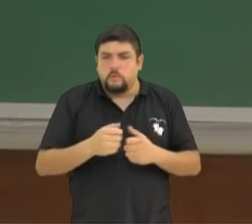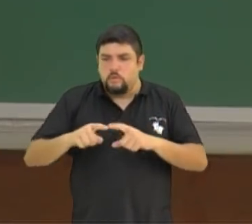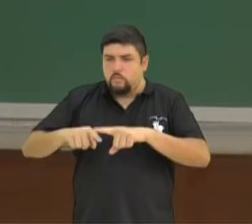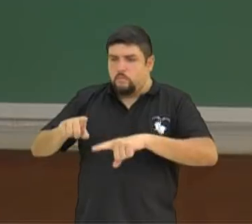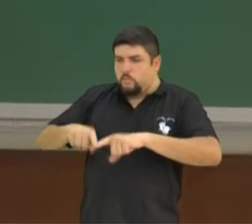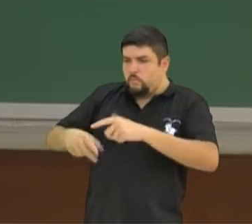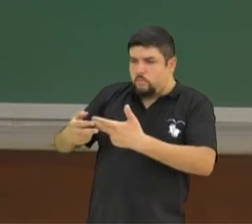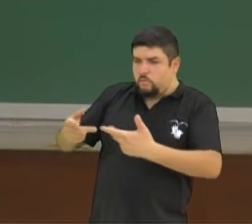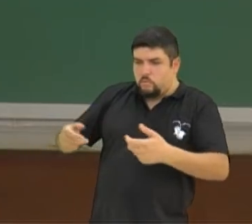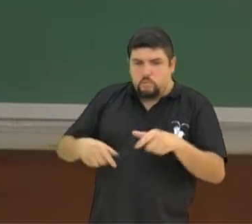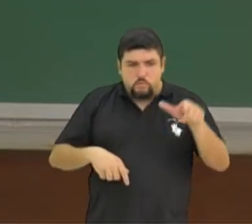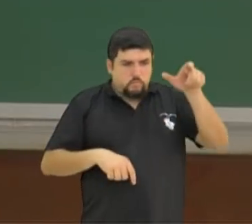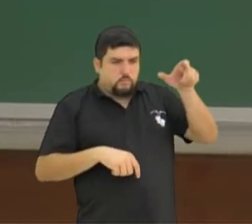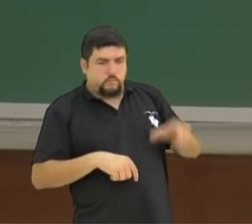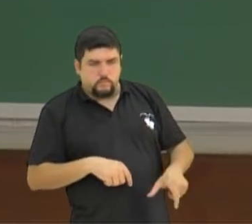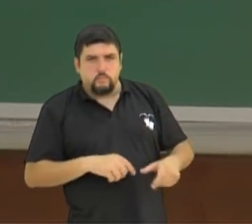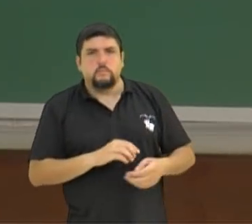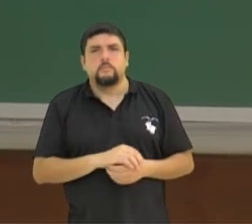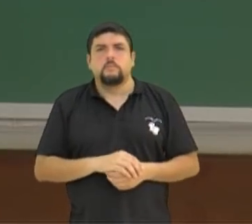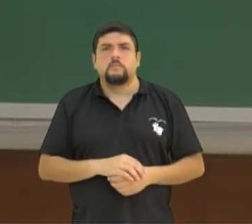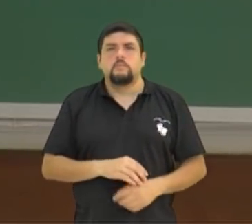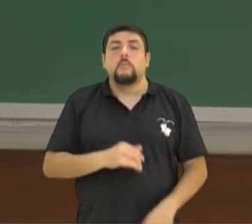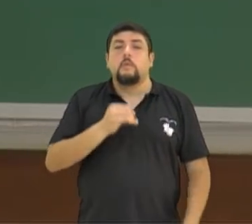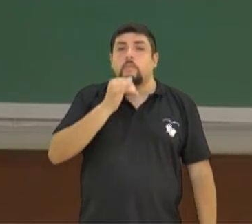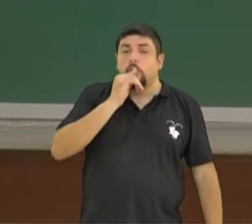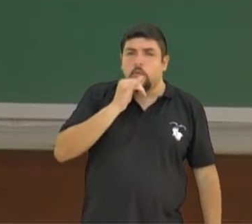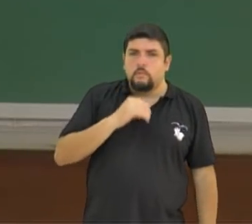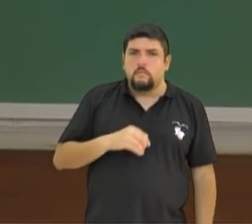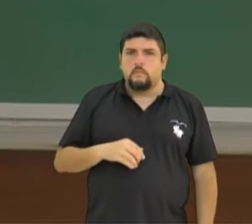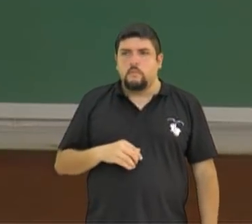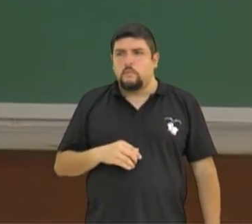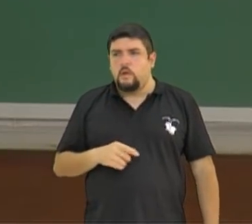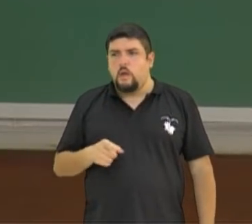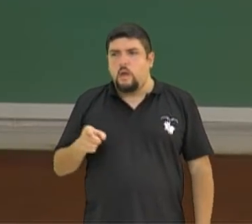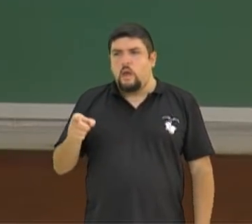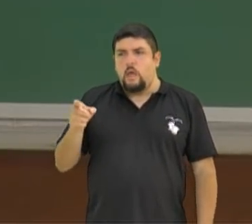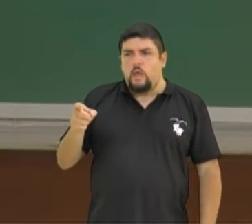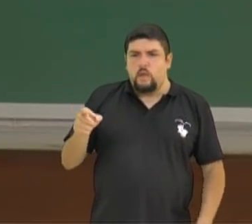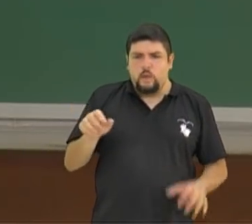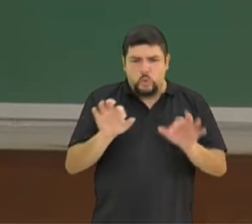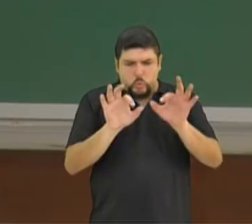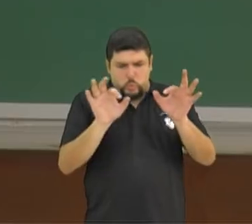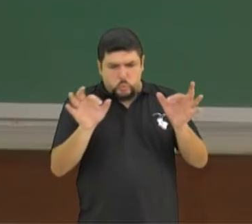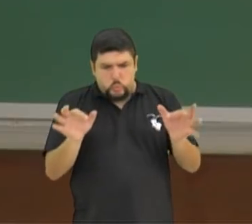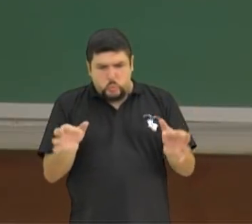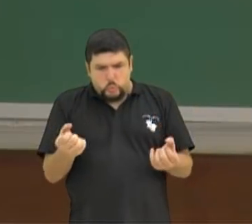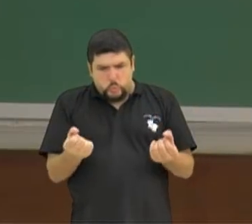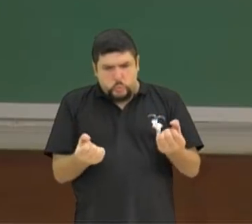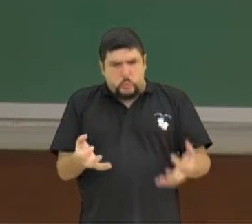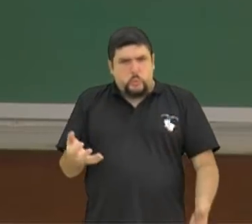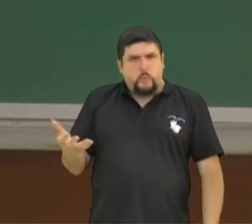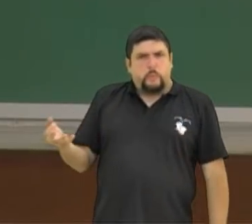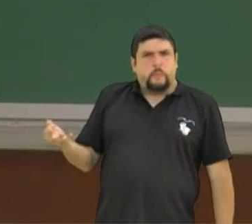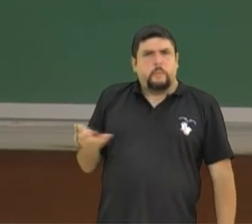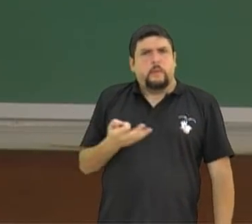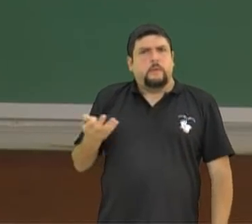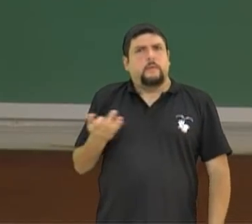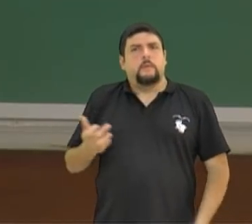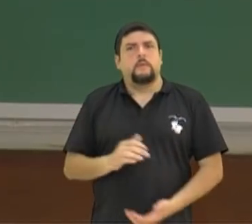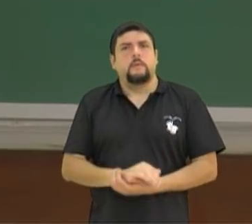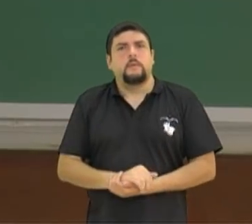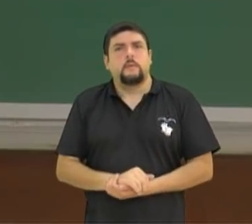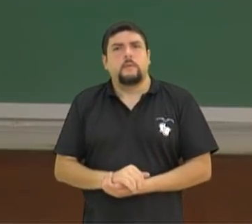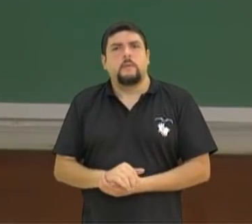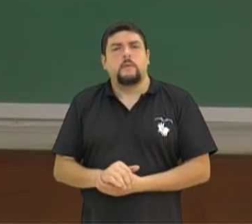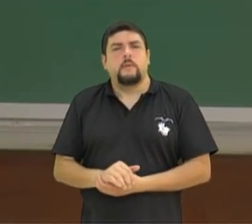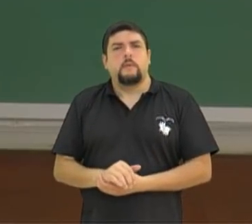pelo agente. Então, observem ali, Edna é uma volante de primeira categoria, né? Para querer... qual é o